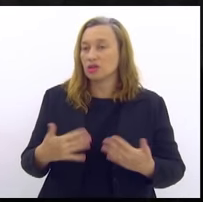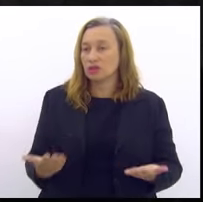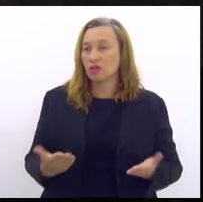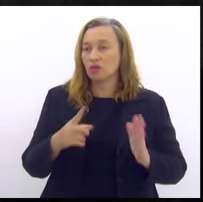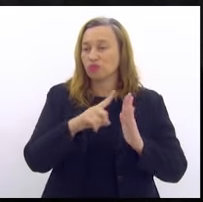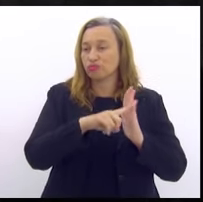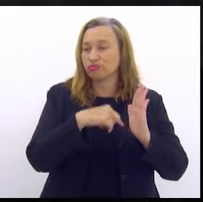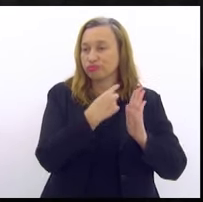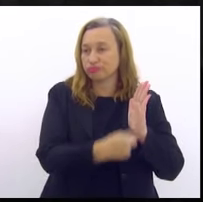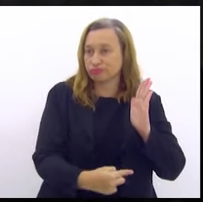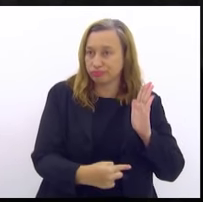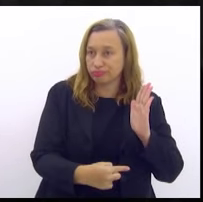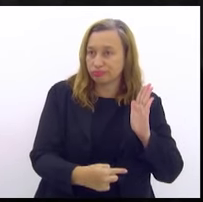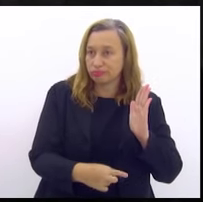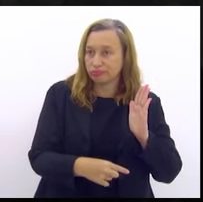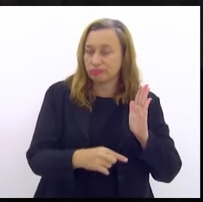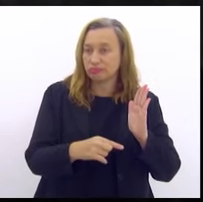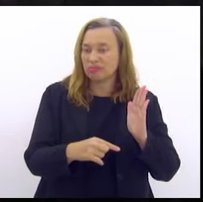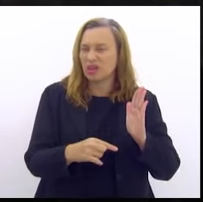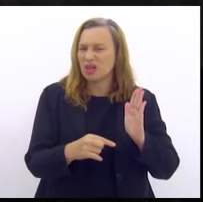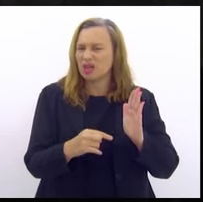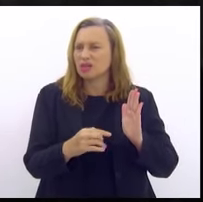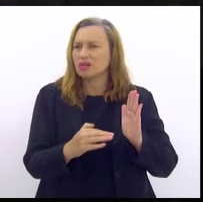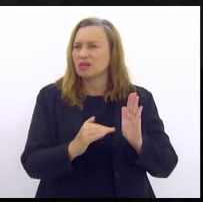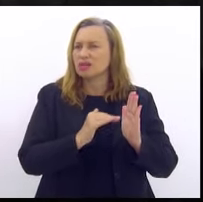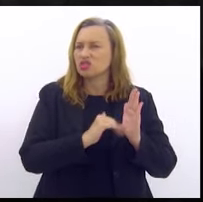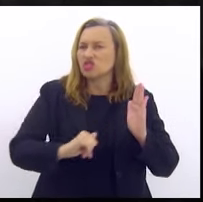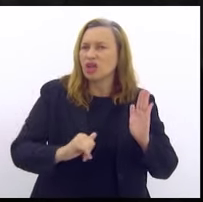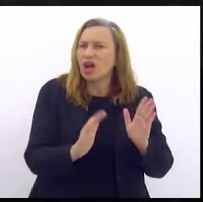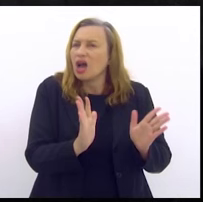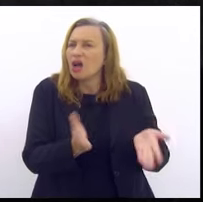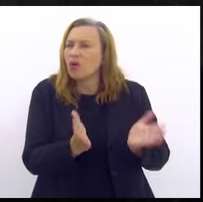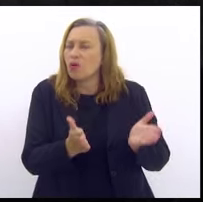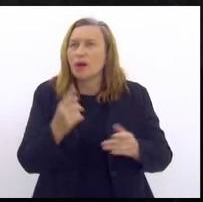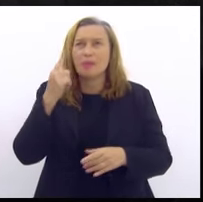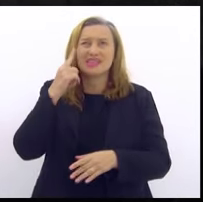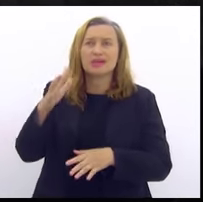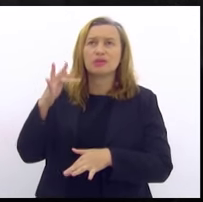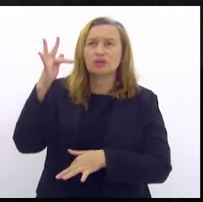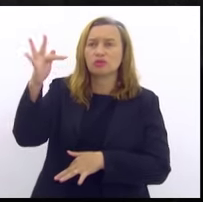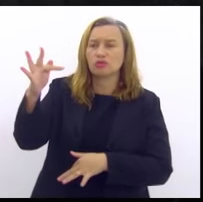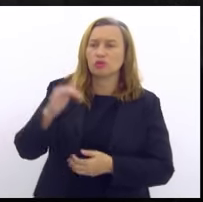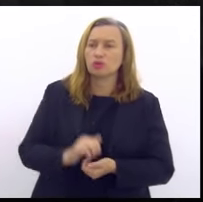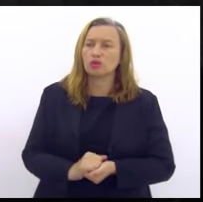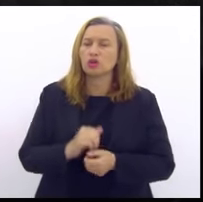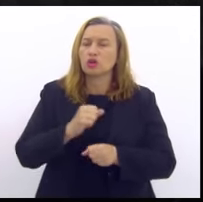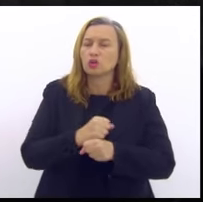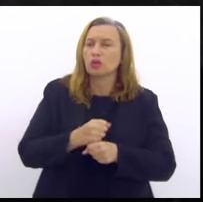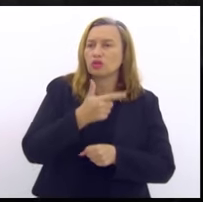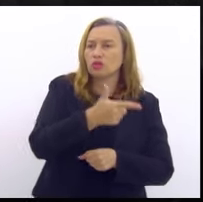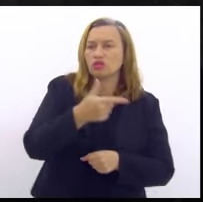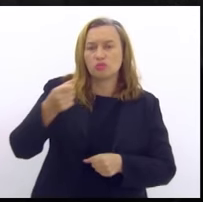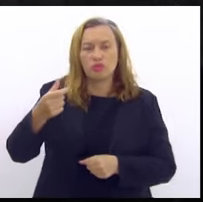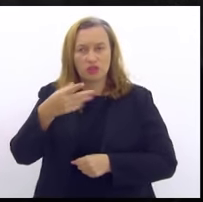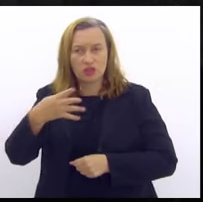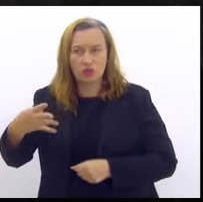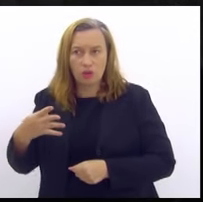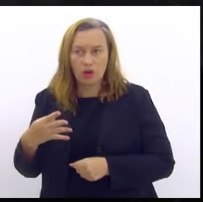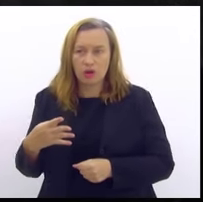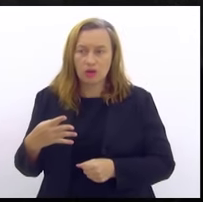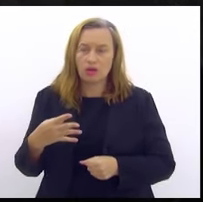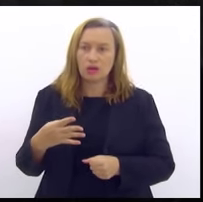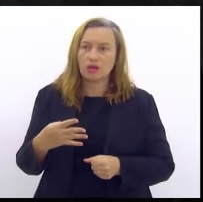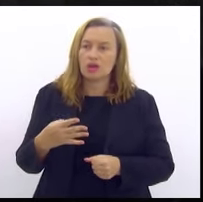pôde ser, para derrubar agora. Perspectiva do ano que vem, 2024, é um rombo